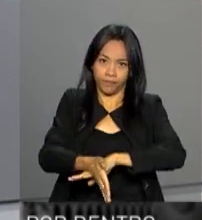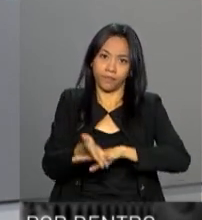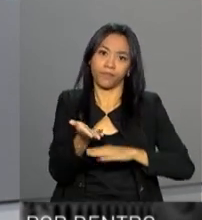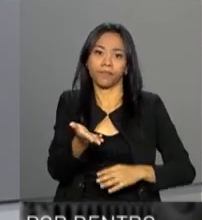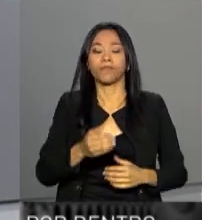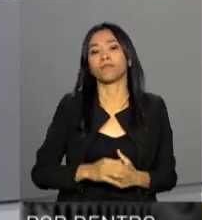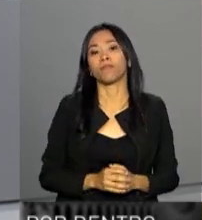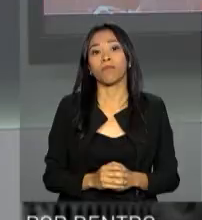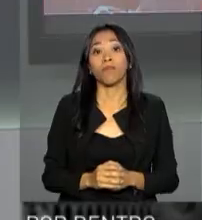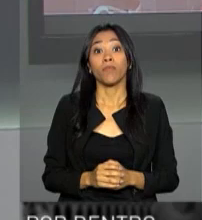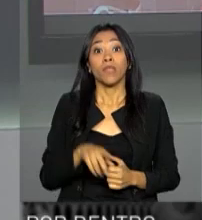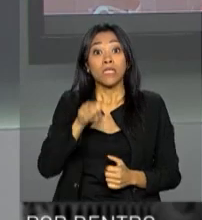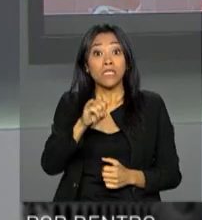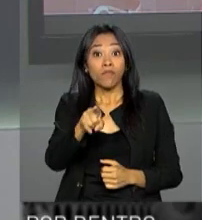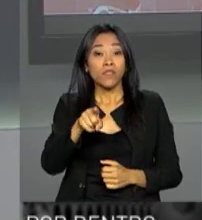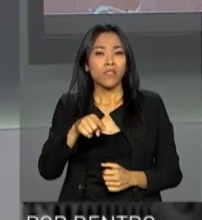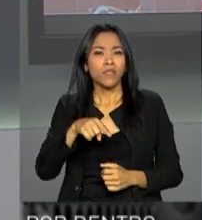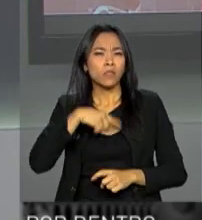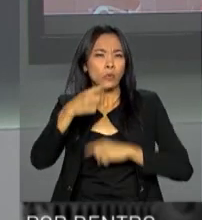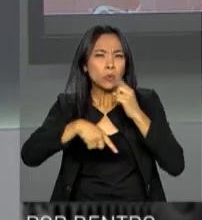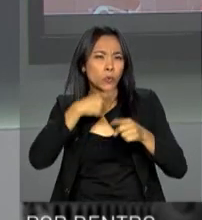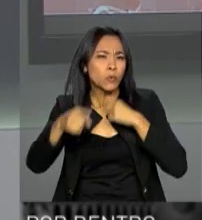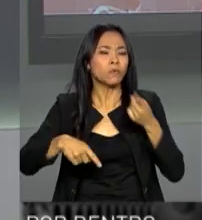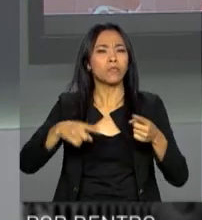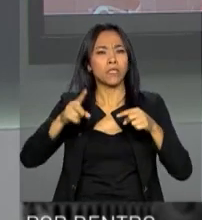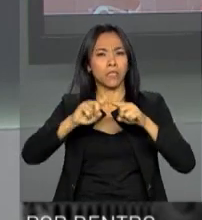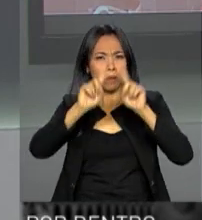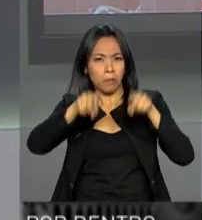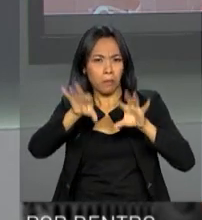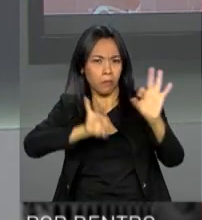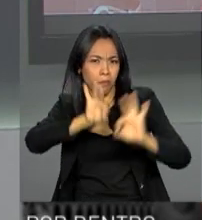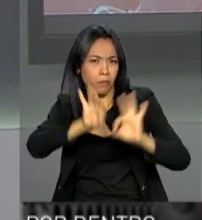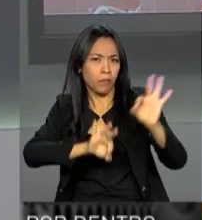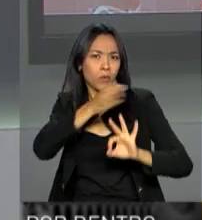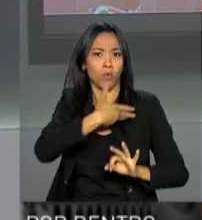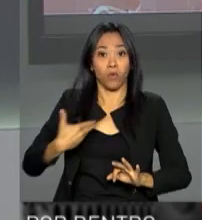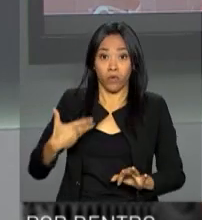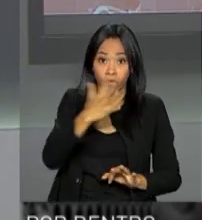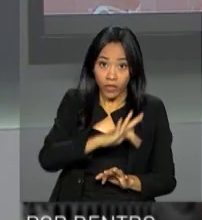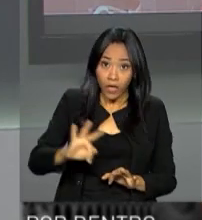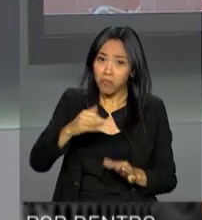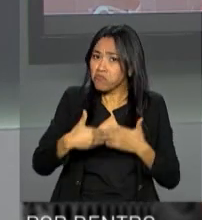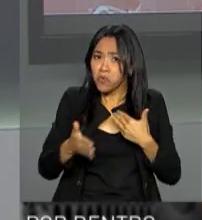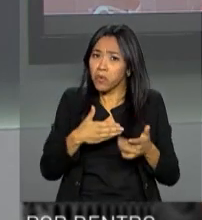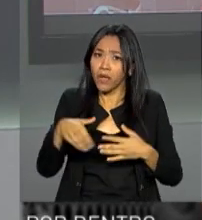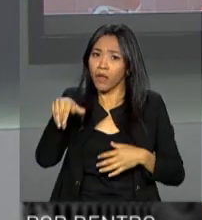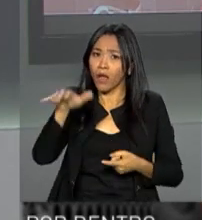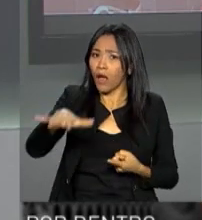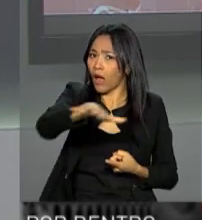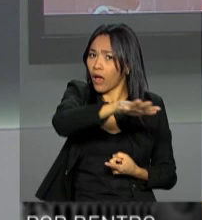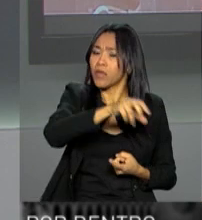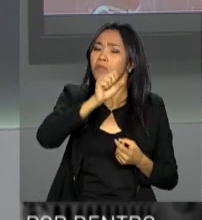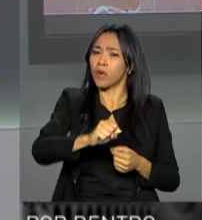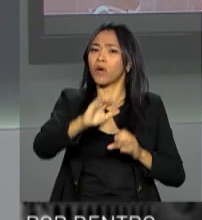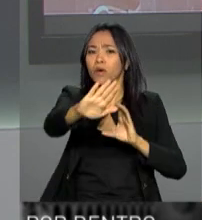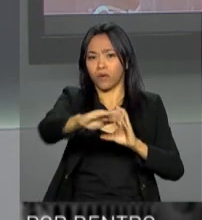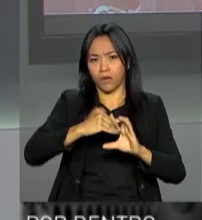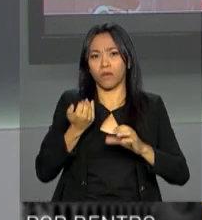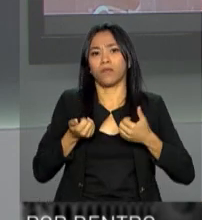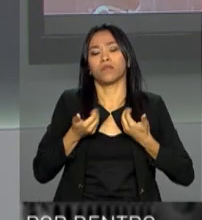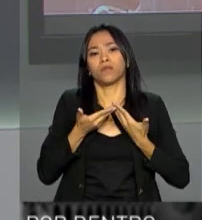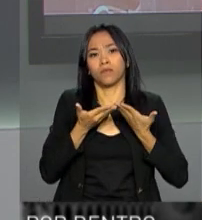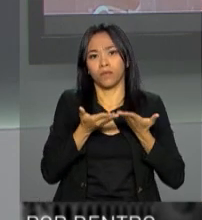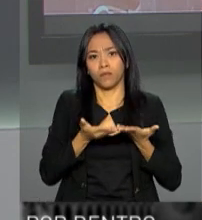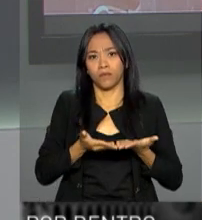www.mds.gov.br e se você tem alguma dúvida sobre projetos ou ações do governo federal de qualquer área escreva pra gente por dentro do